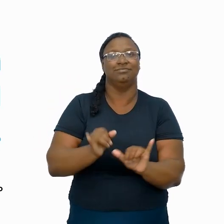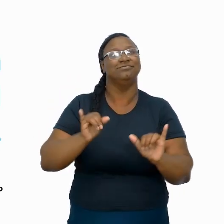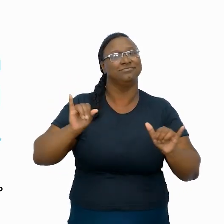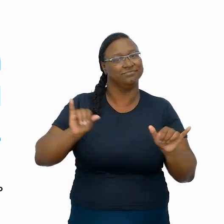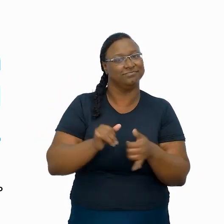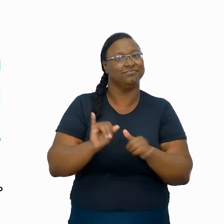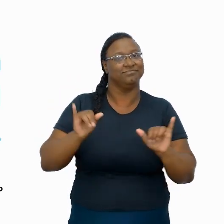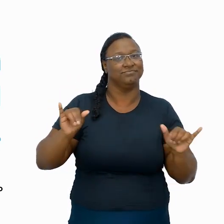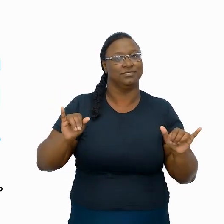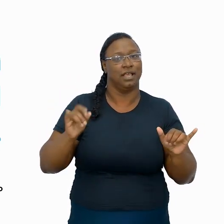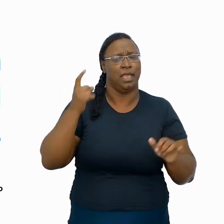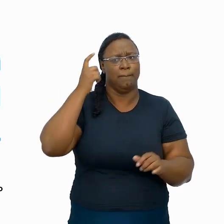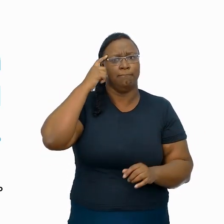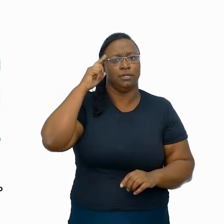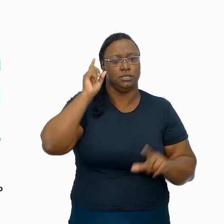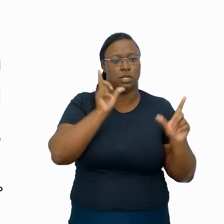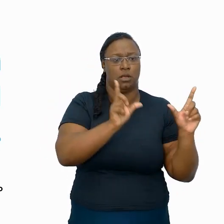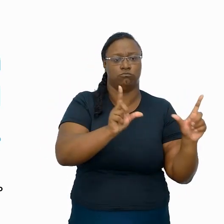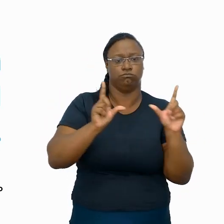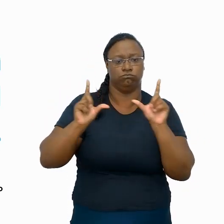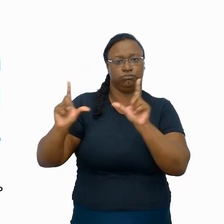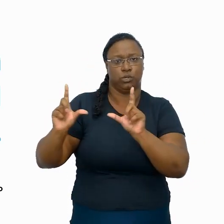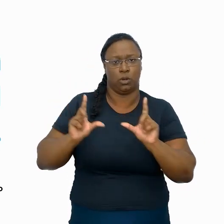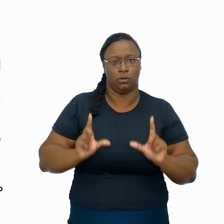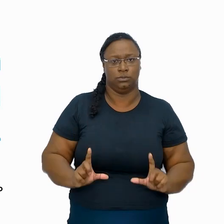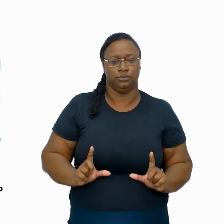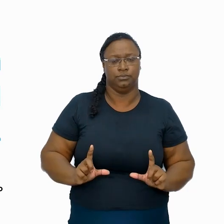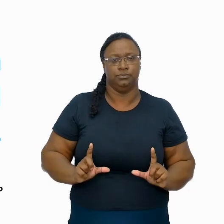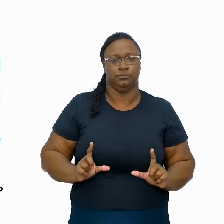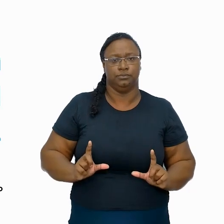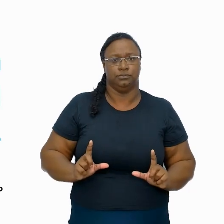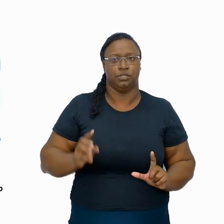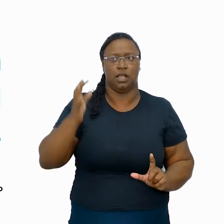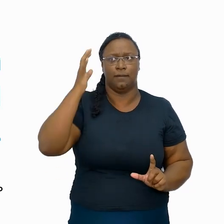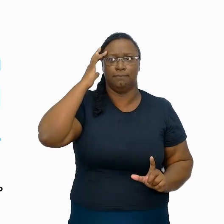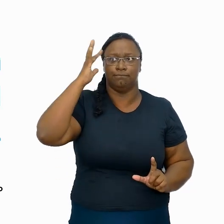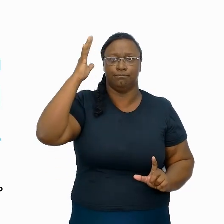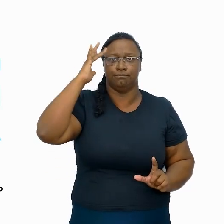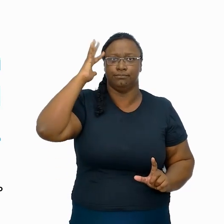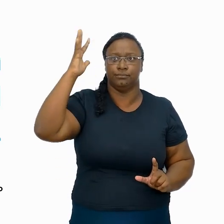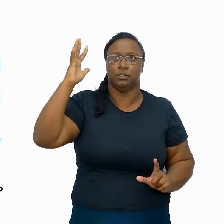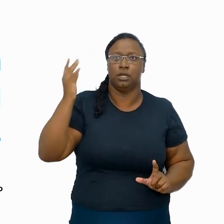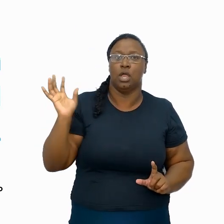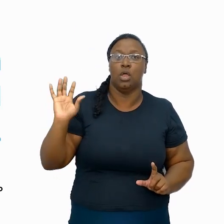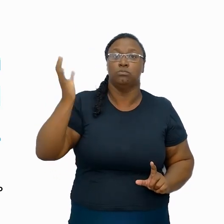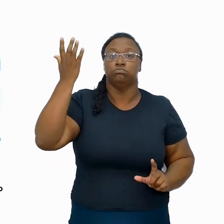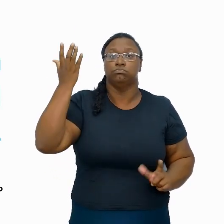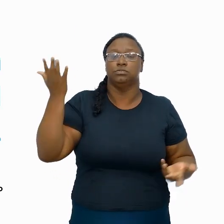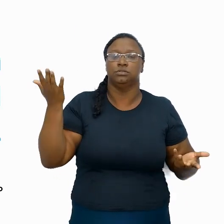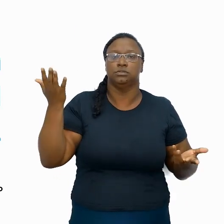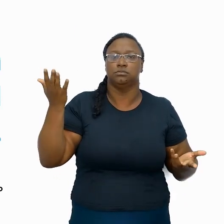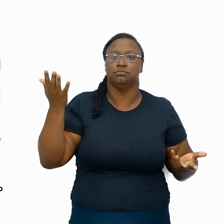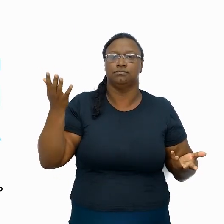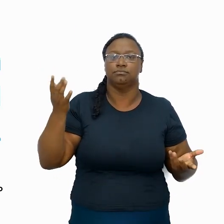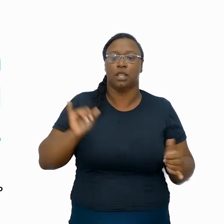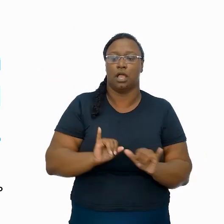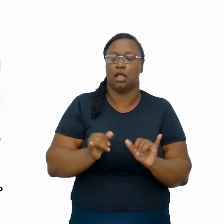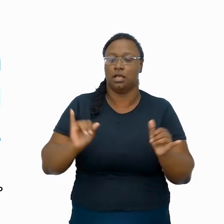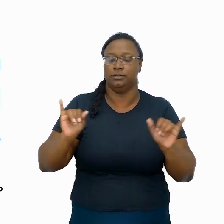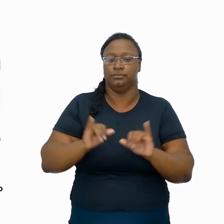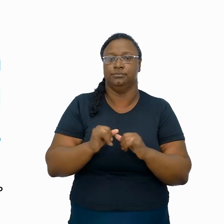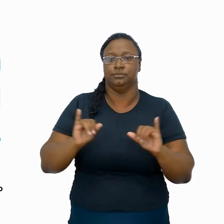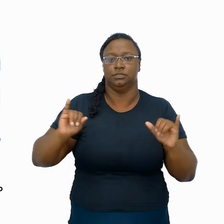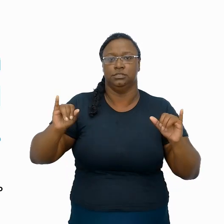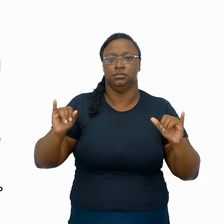só nessas 3 imagens aí, né, a gente já pode ter uma reflexão sobre o impacto de cada forma de energia